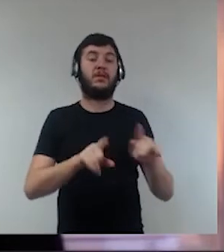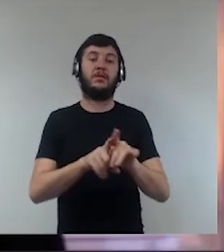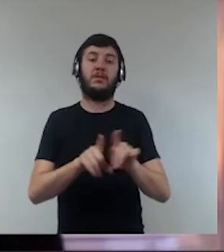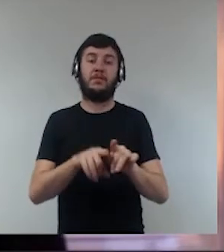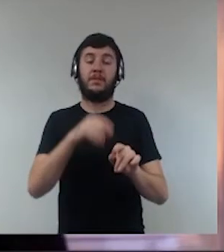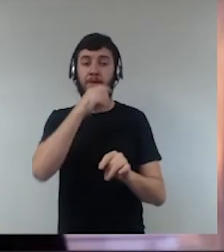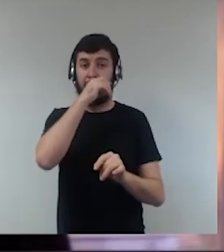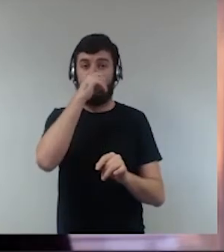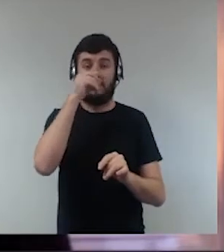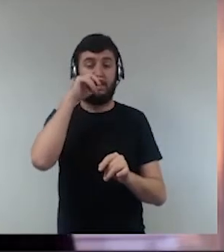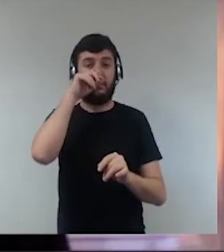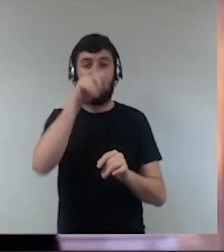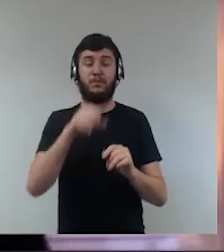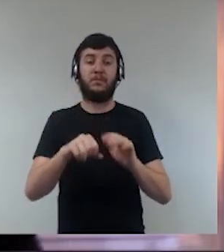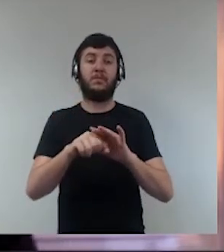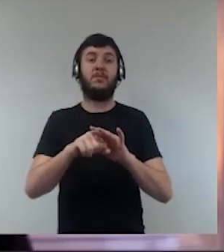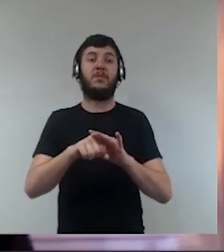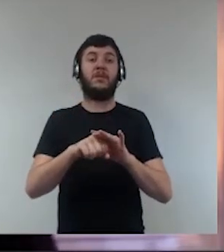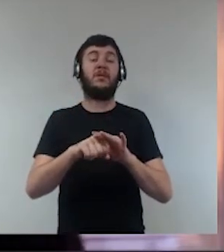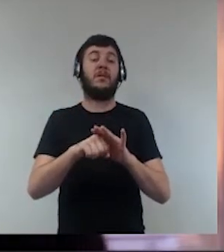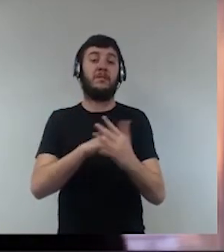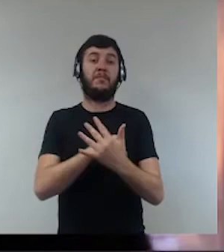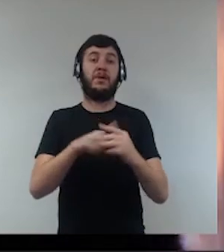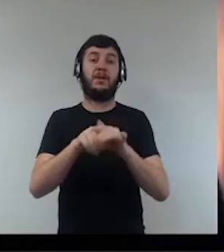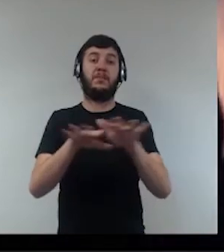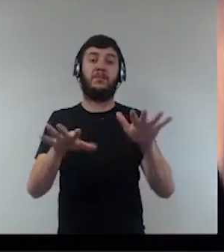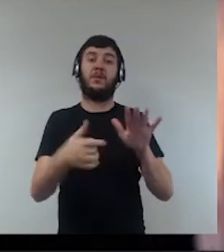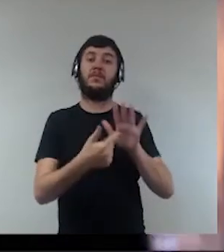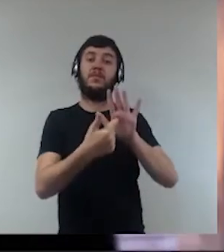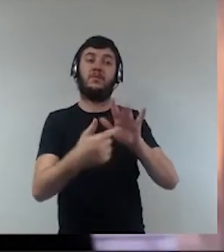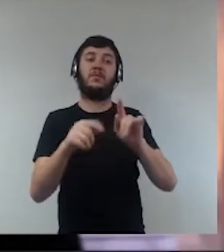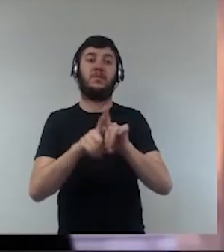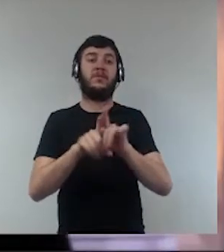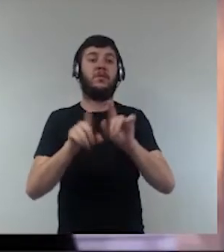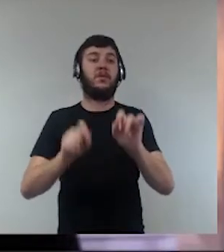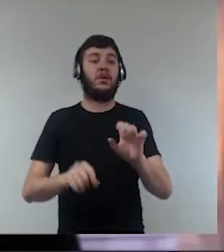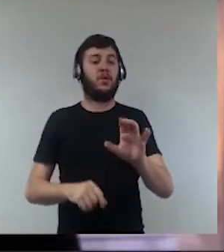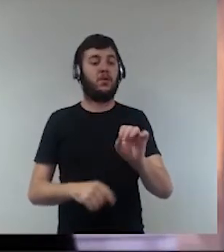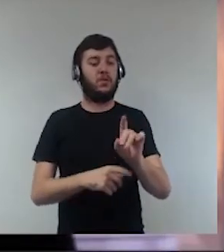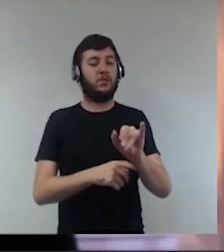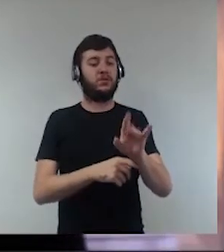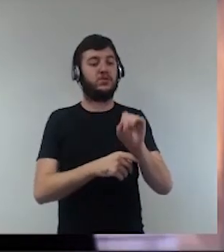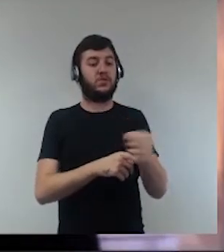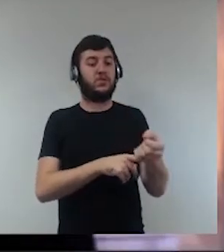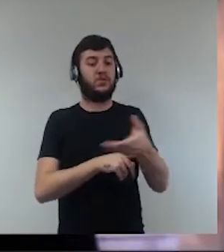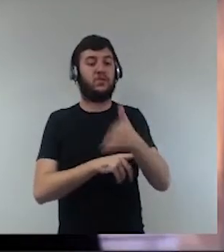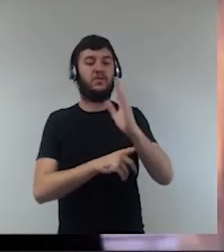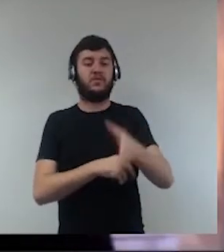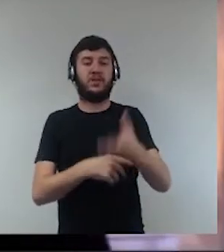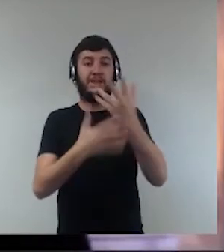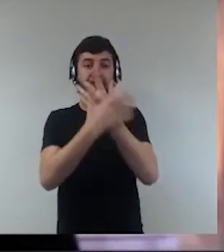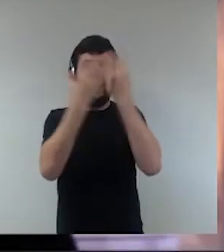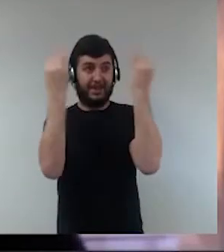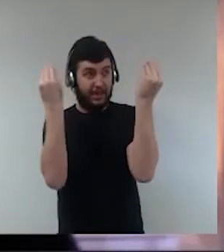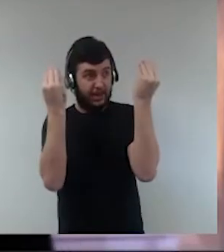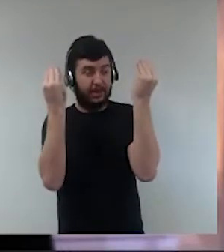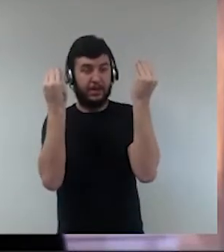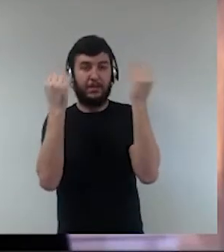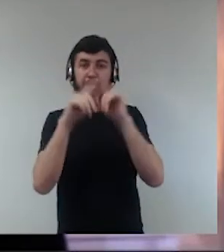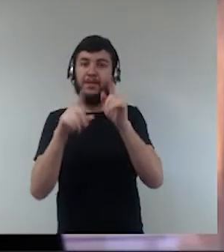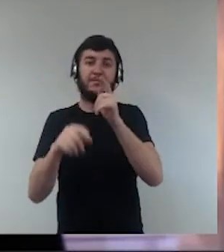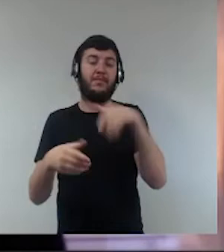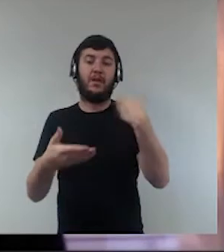mostrou algumas soluções do novo Código que foram esquecidas, ou pelo menos que ainda não foram